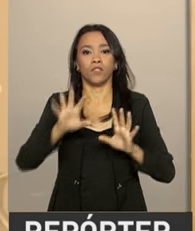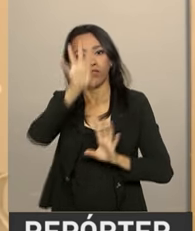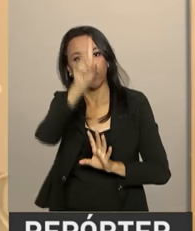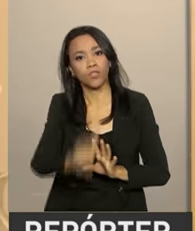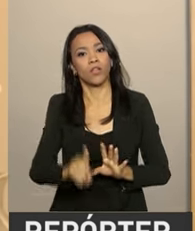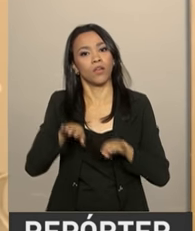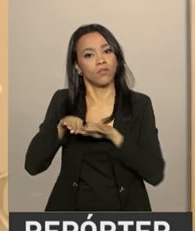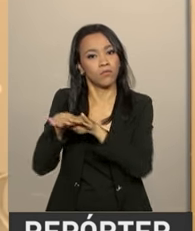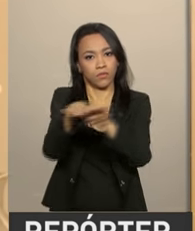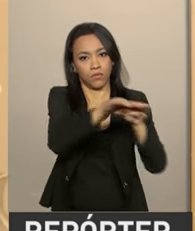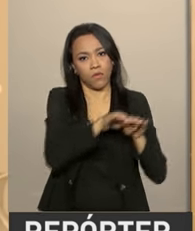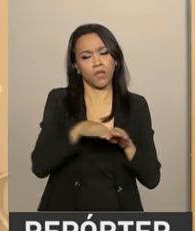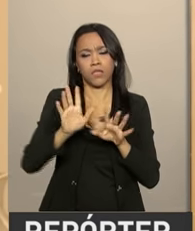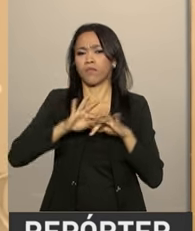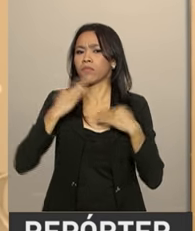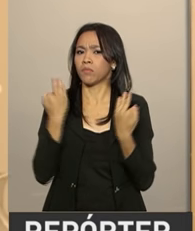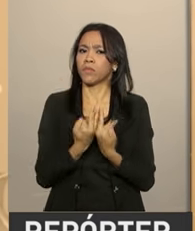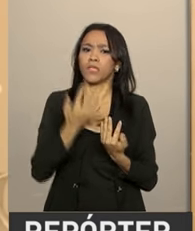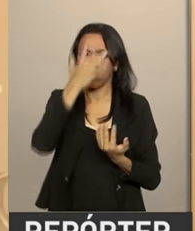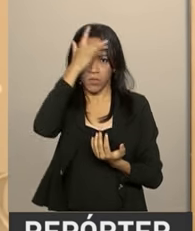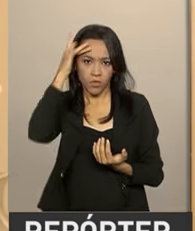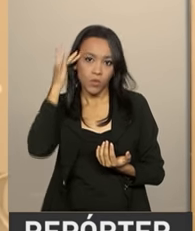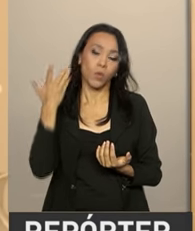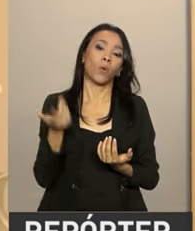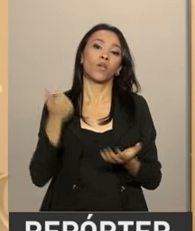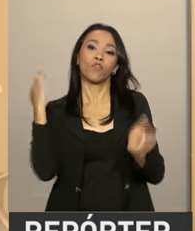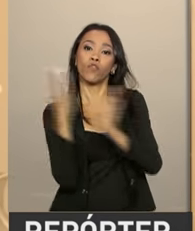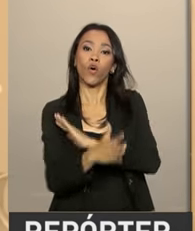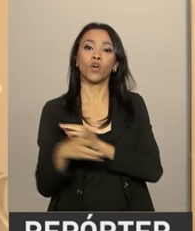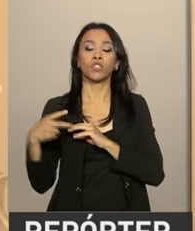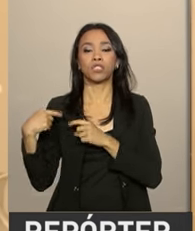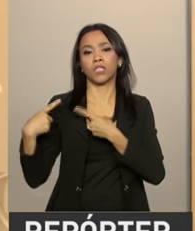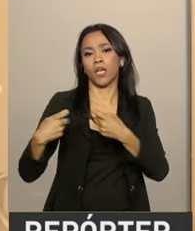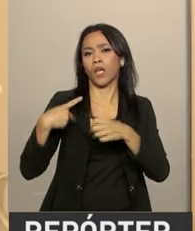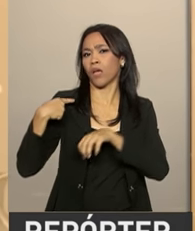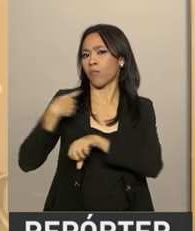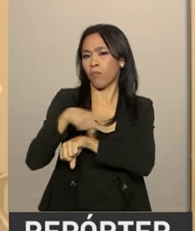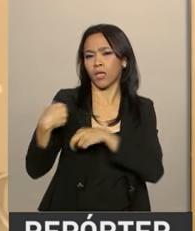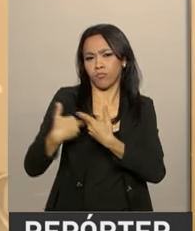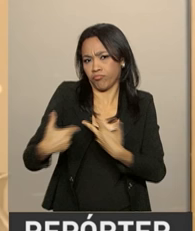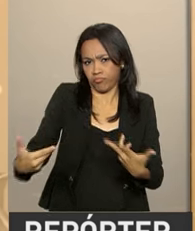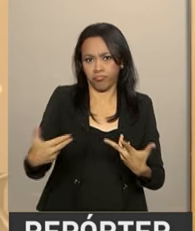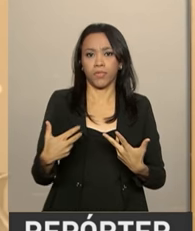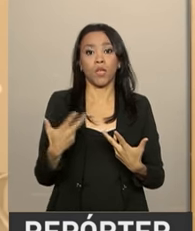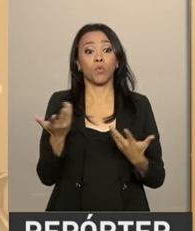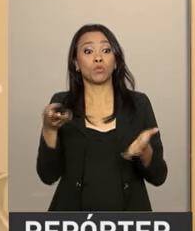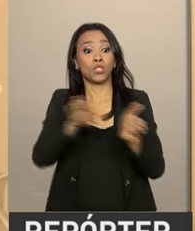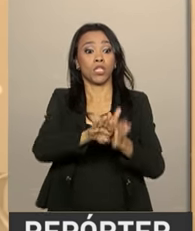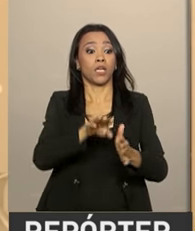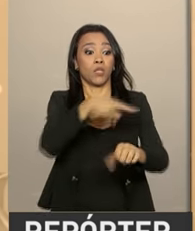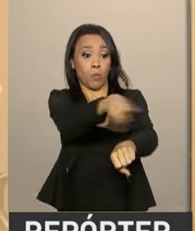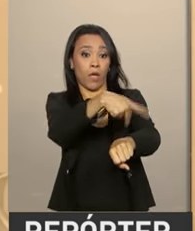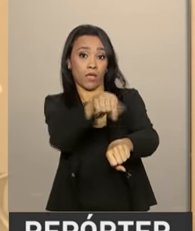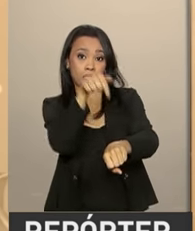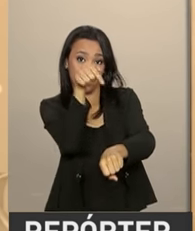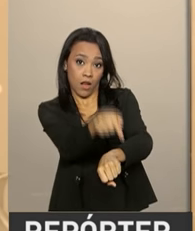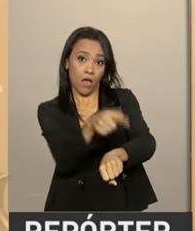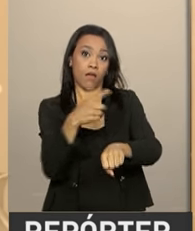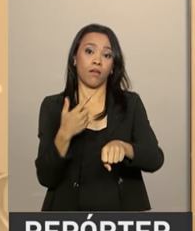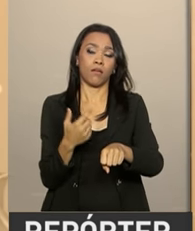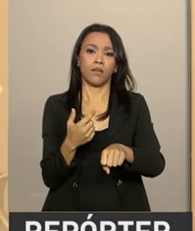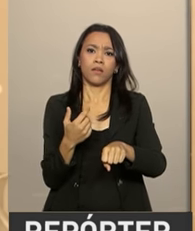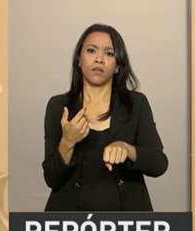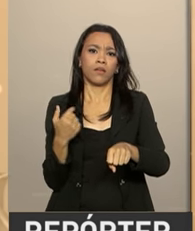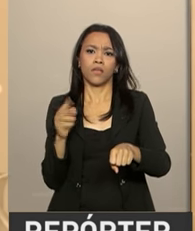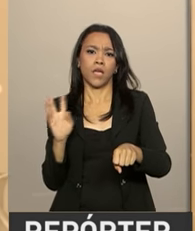esse refugiado, a família do refugiado, tenha realmente uma nova vida quando ele, saindo do seu país por